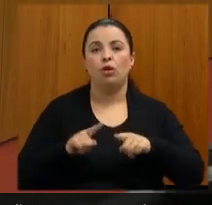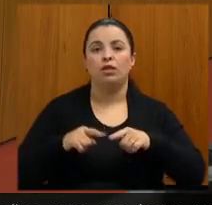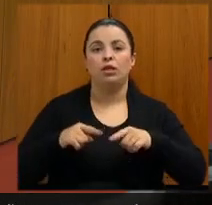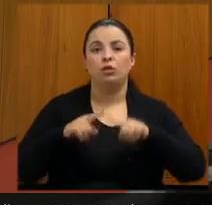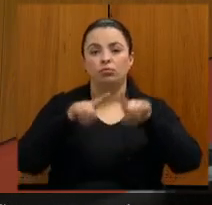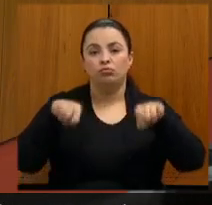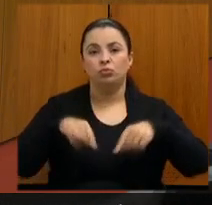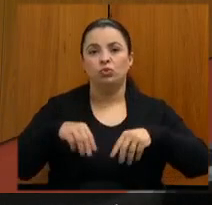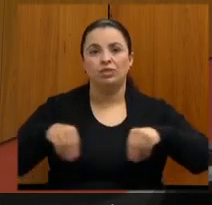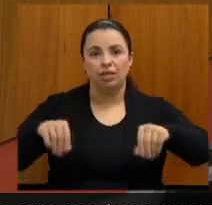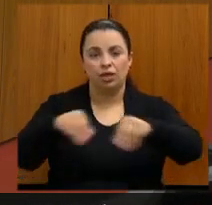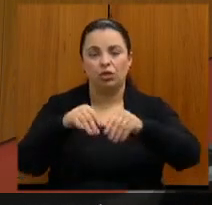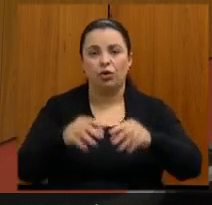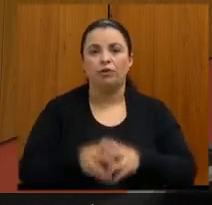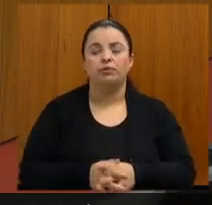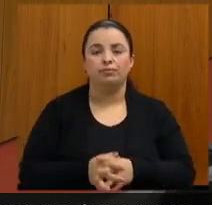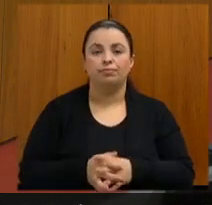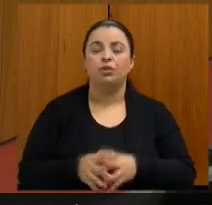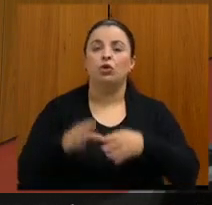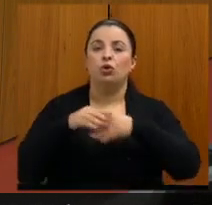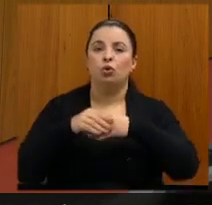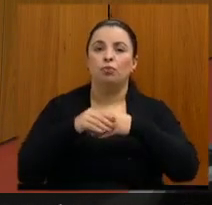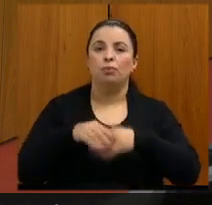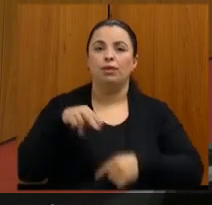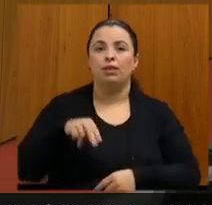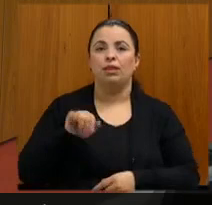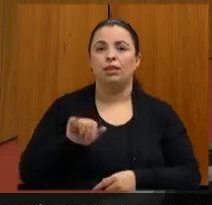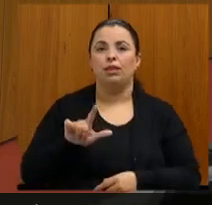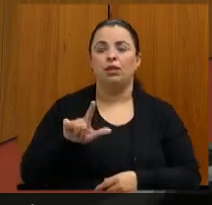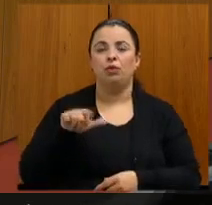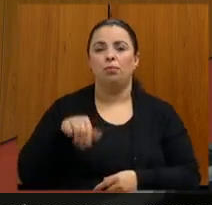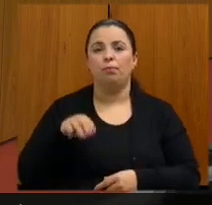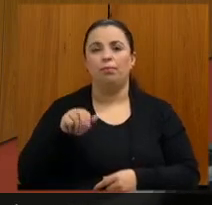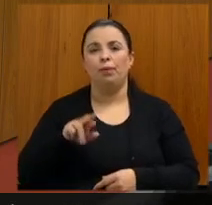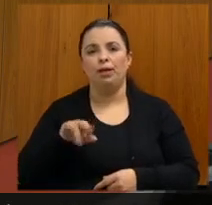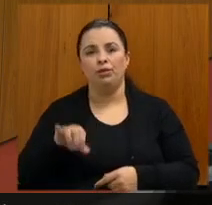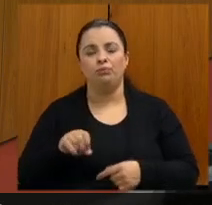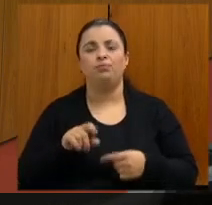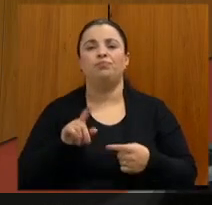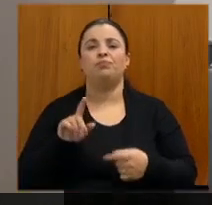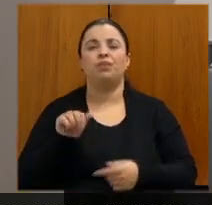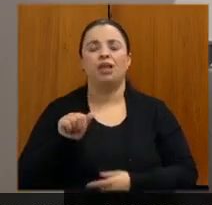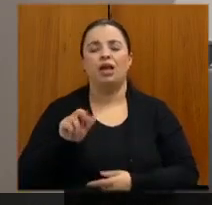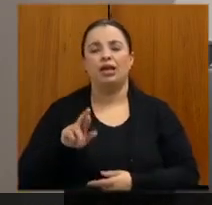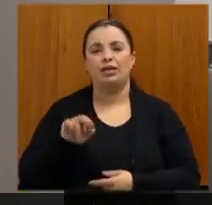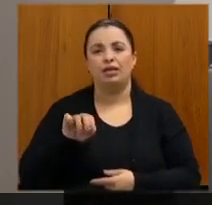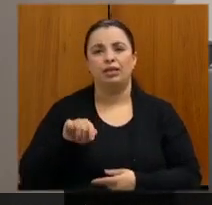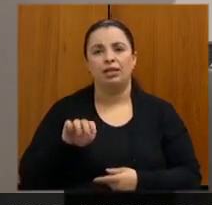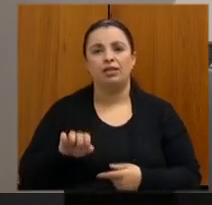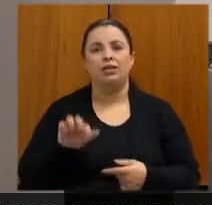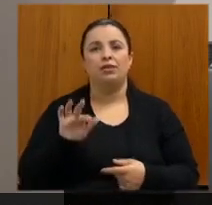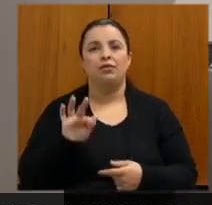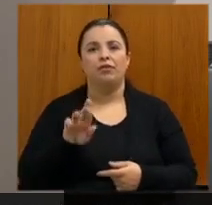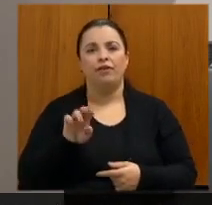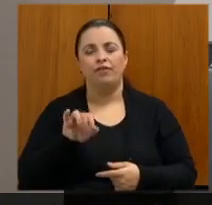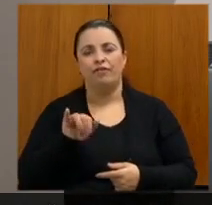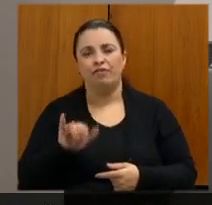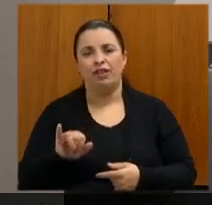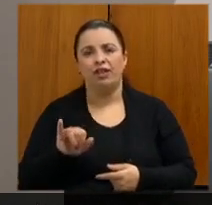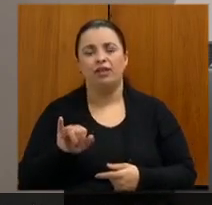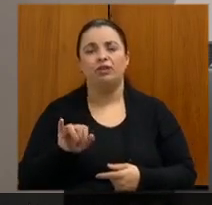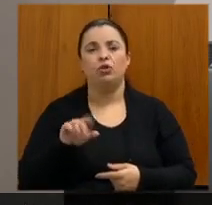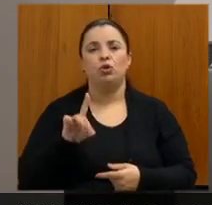grande parceiro também Ariane Frei gilvander do.ile todos né é